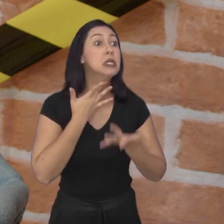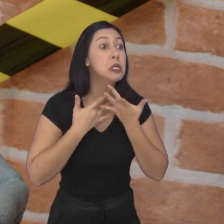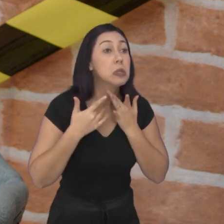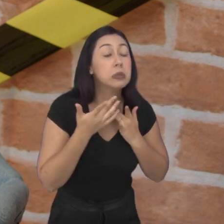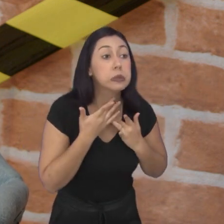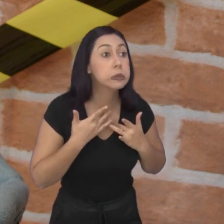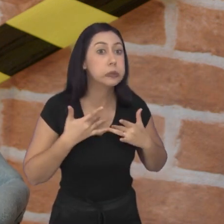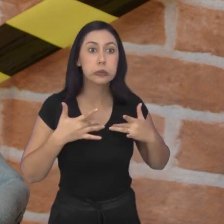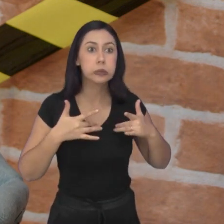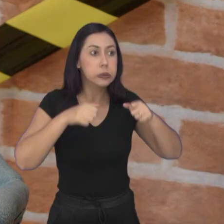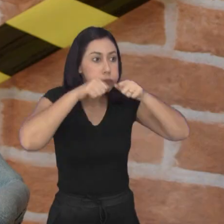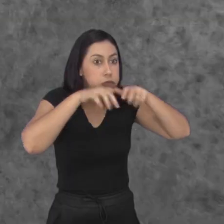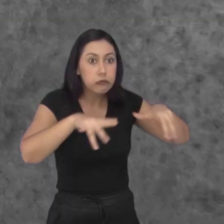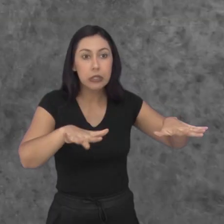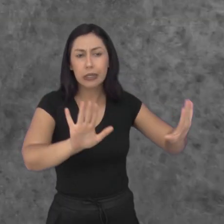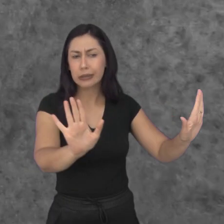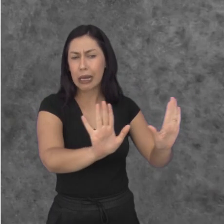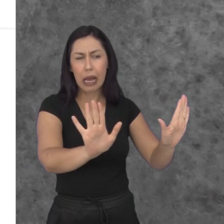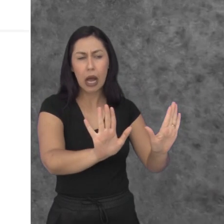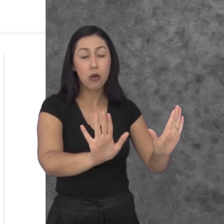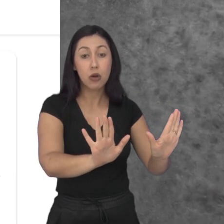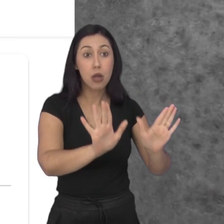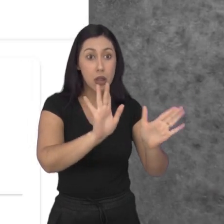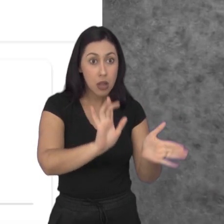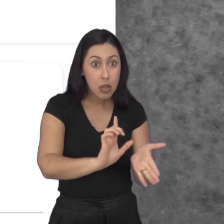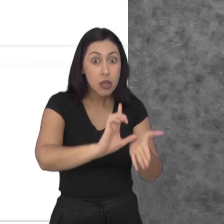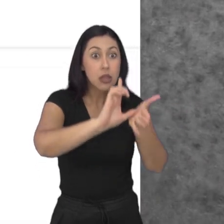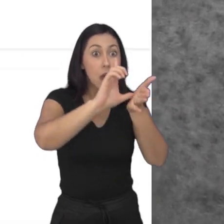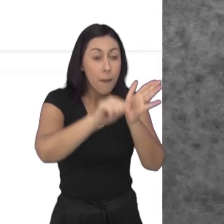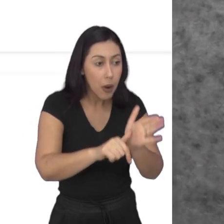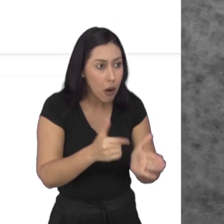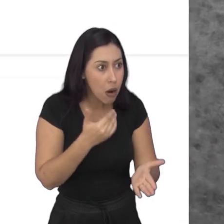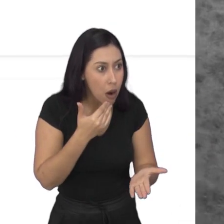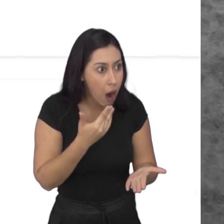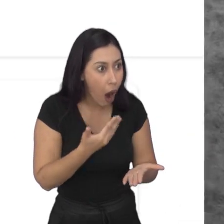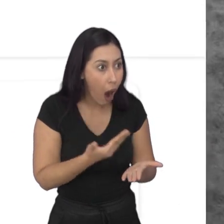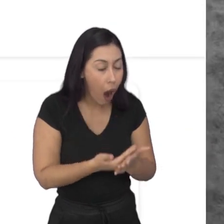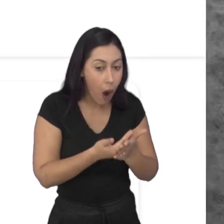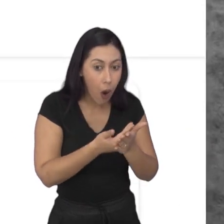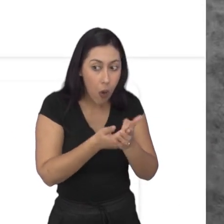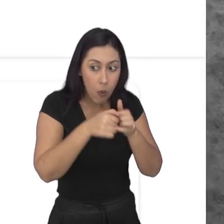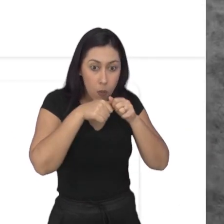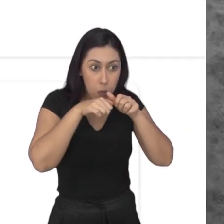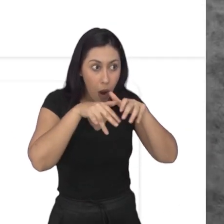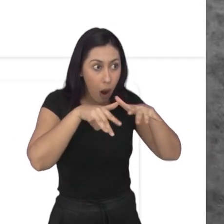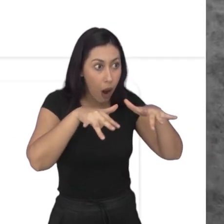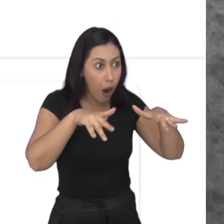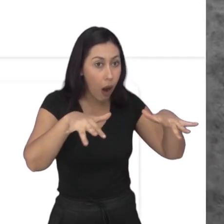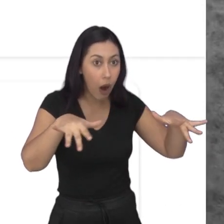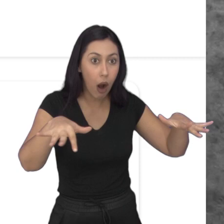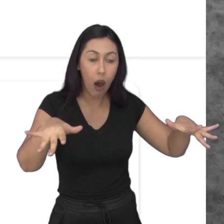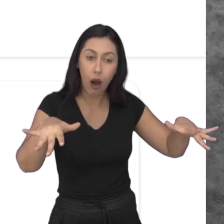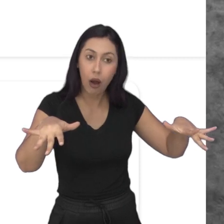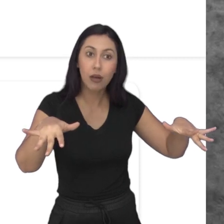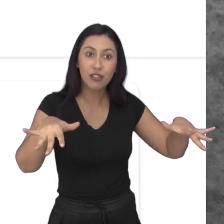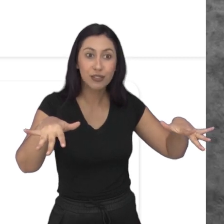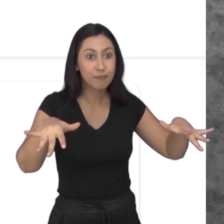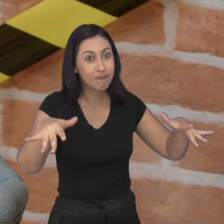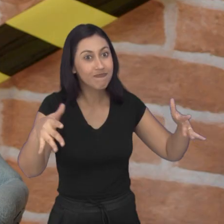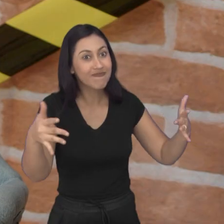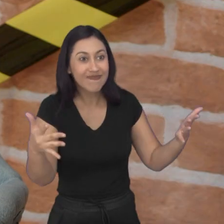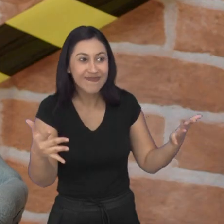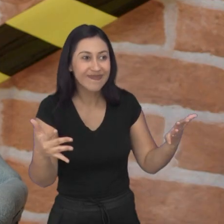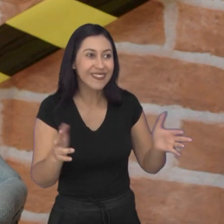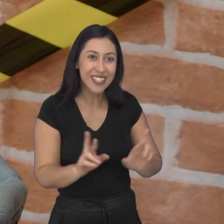Uhum. E aí, qual não foi a minha surpresa depois de algum tempo que começou a ganhar uma proporção muito grande e ficou